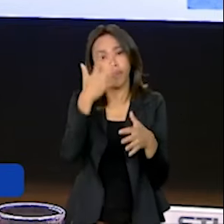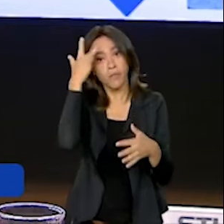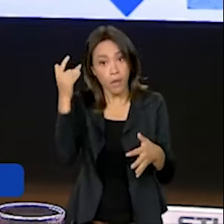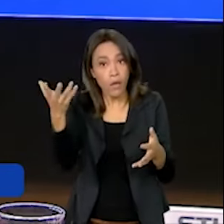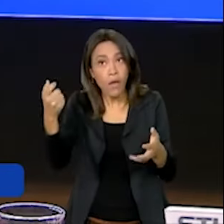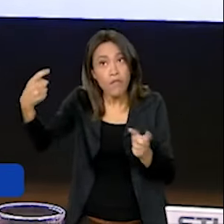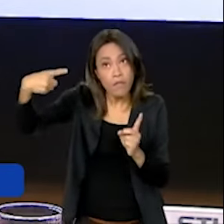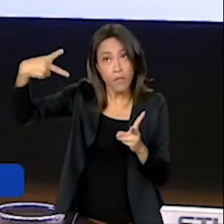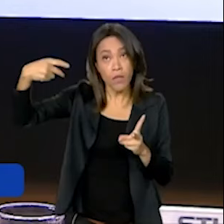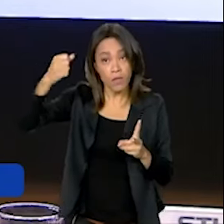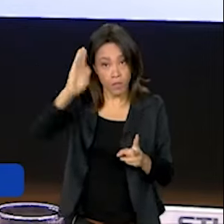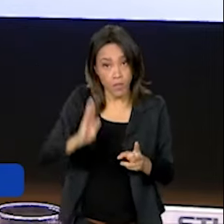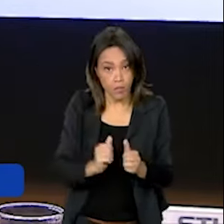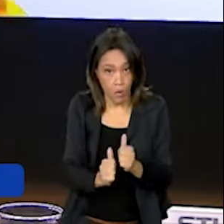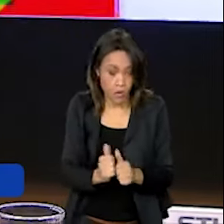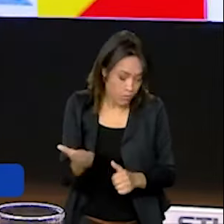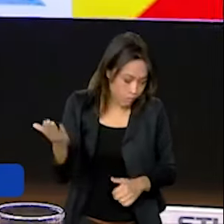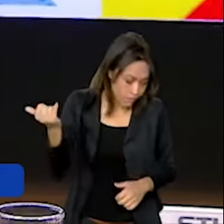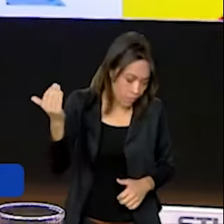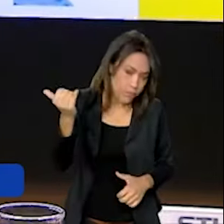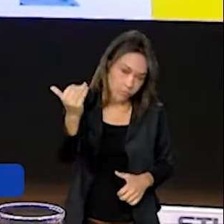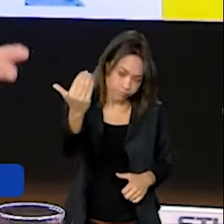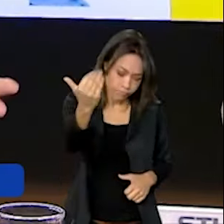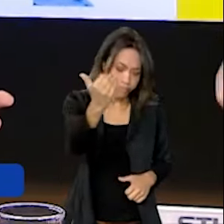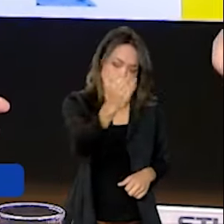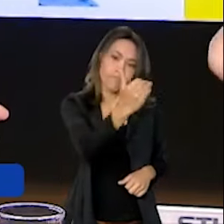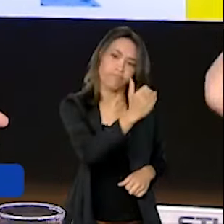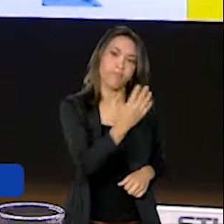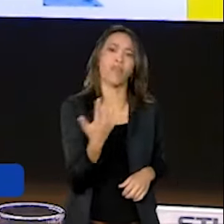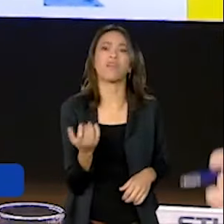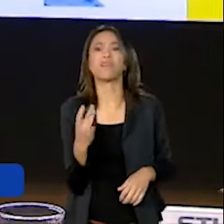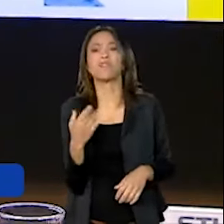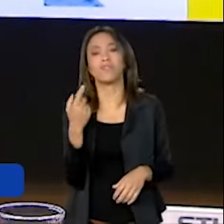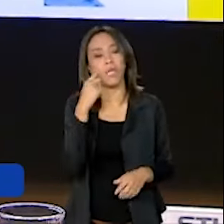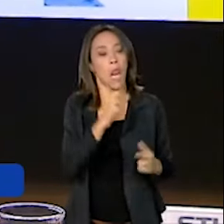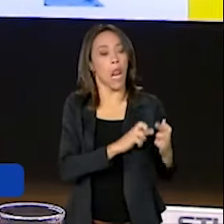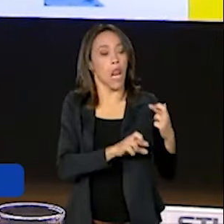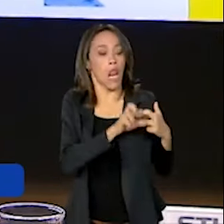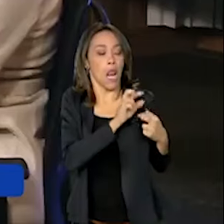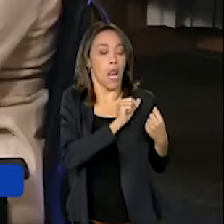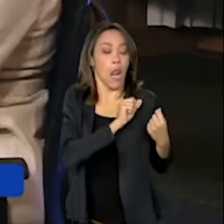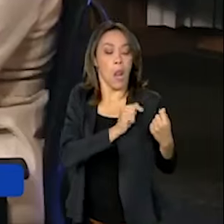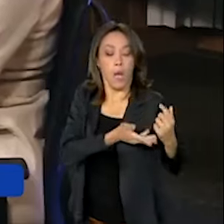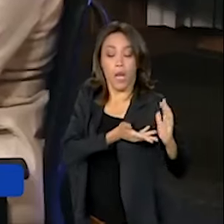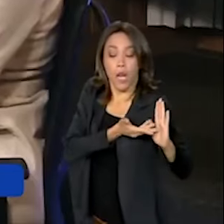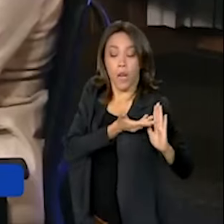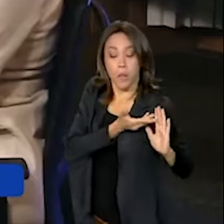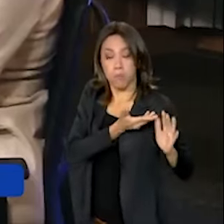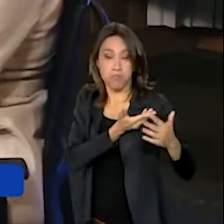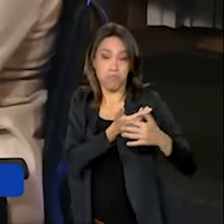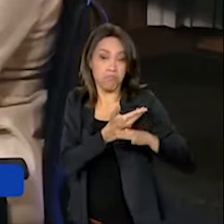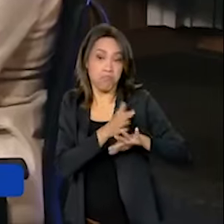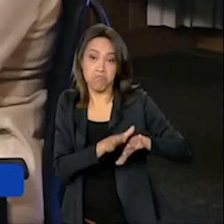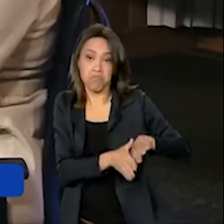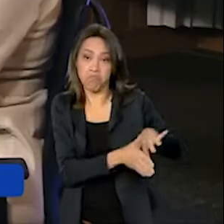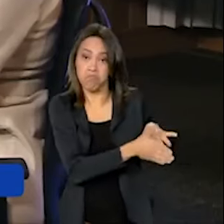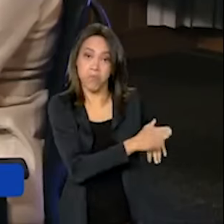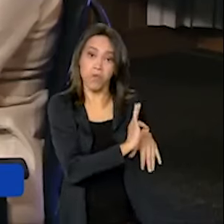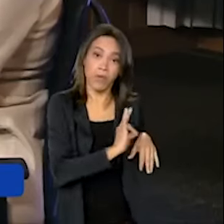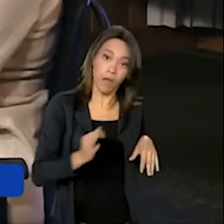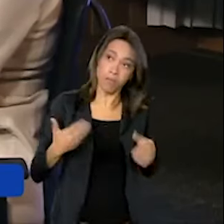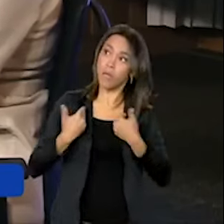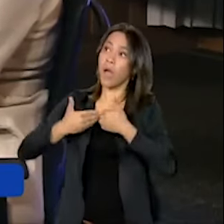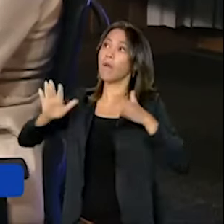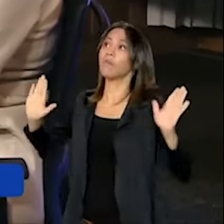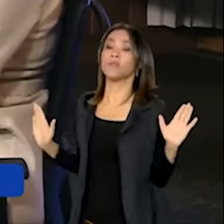Eu acho que daí o próprio Mercosul vai ter consciência que se ele quiser especular, vai vir de outro lugar. Então, os players do Mercosul devem vender um pouco